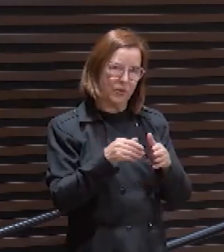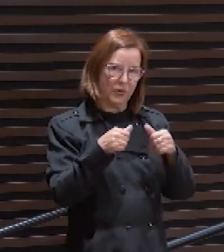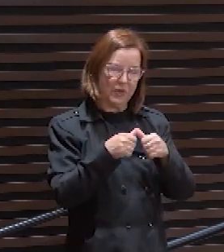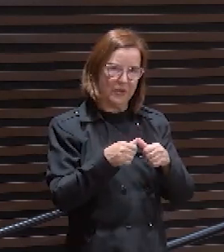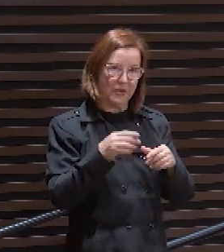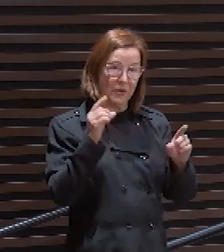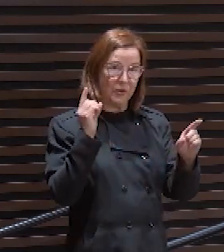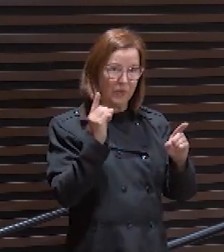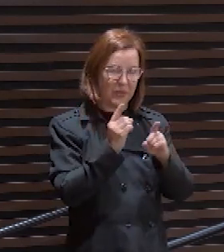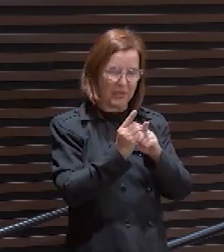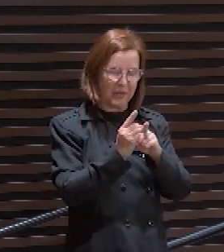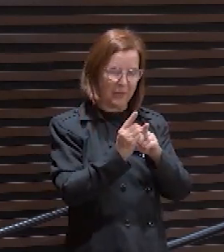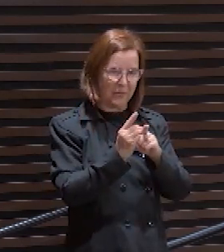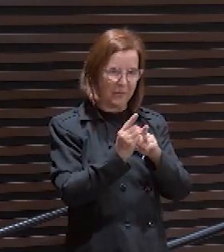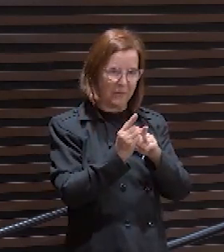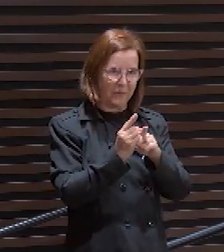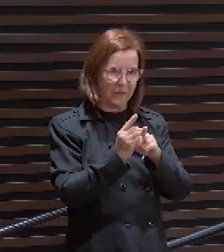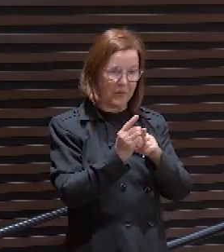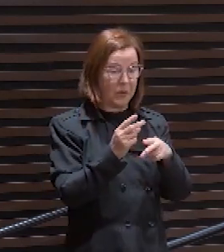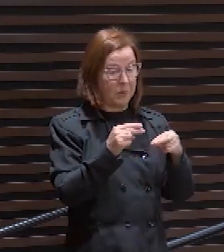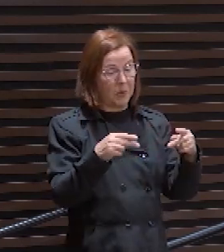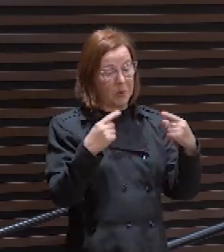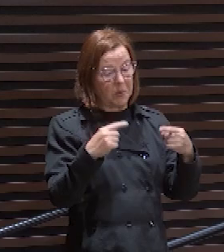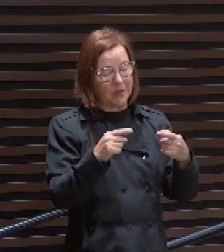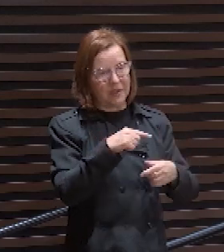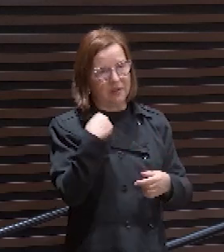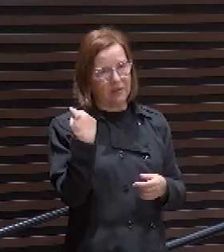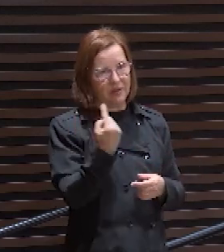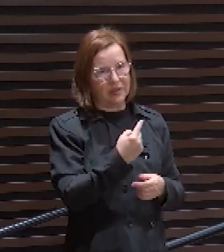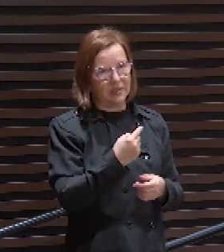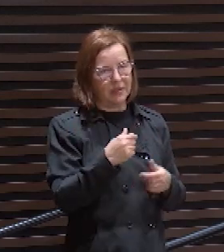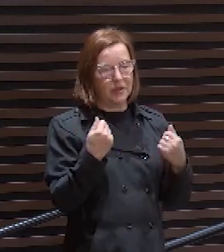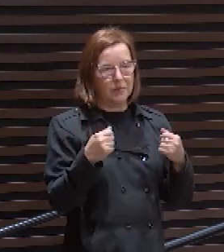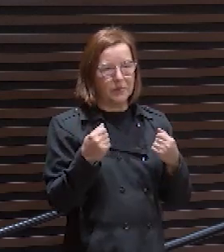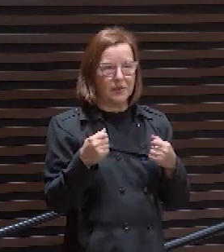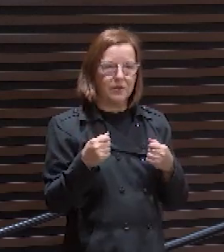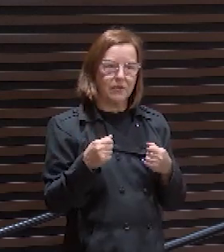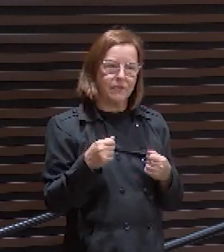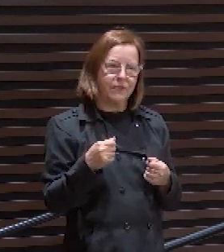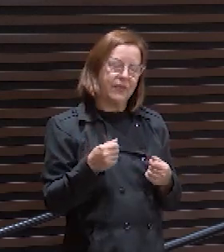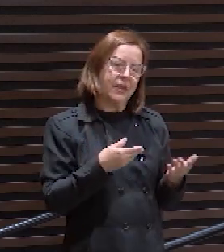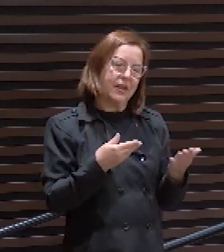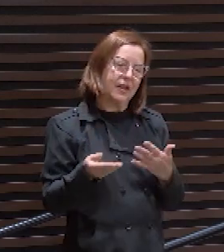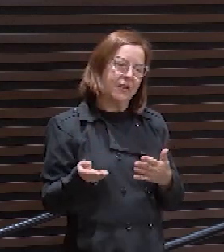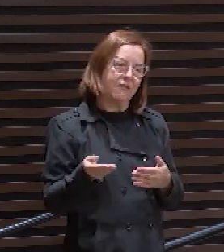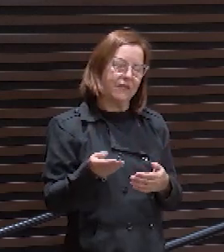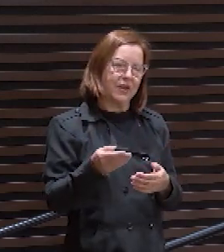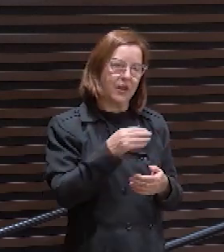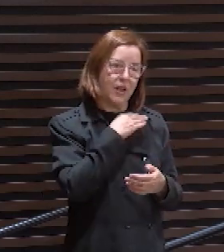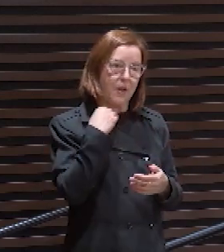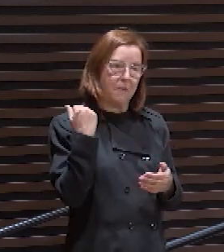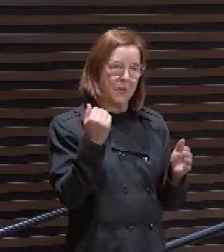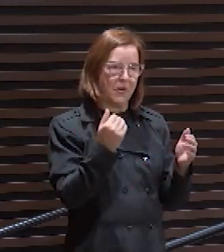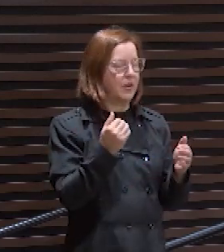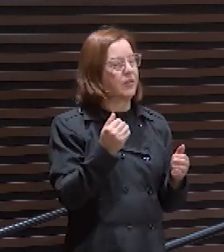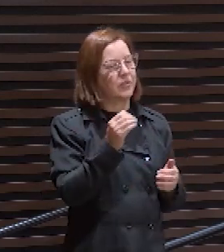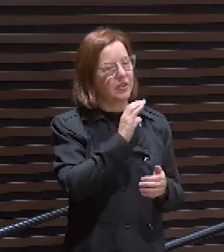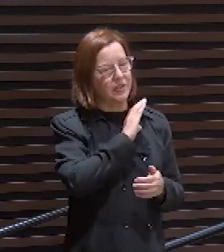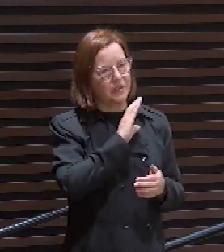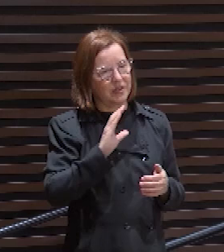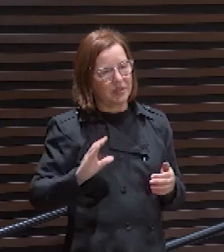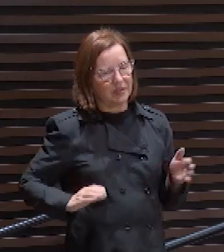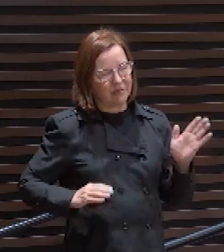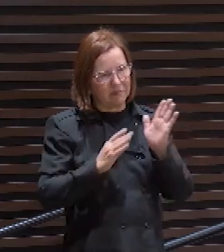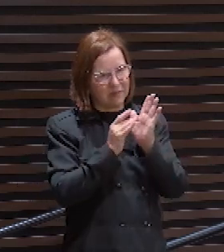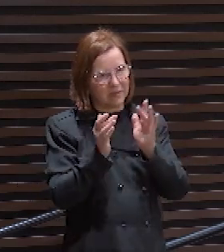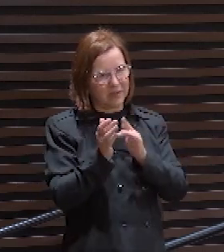é contra nós precisamos levar no nosso corpo o morrer de Jesus Cristo. Nas tribulações, nas